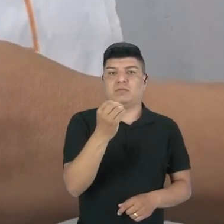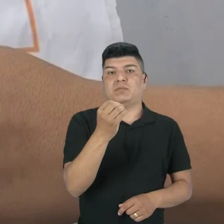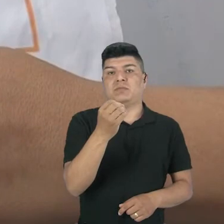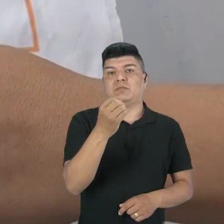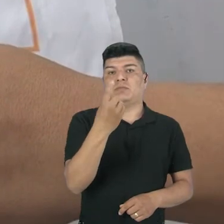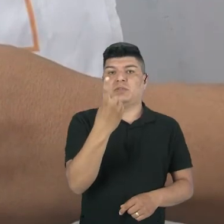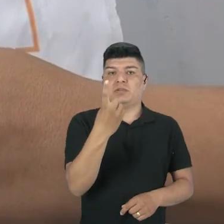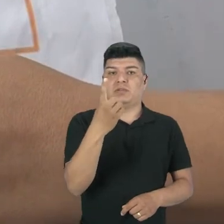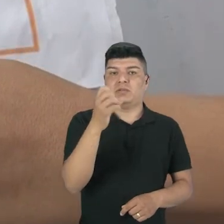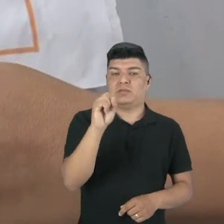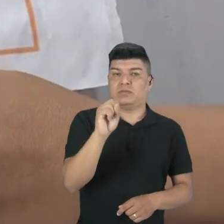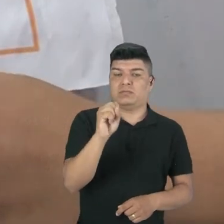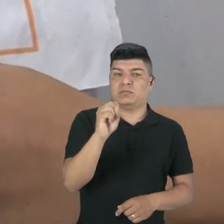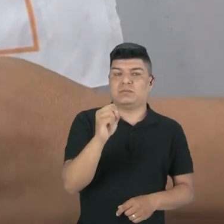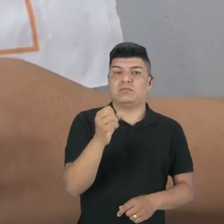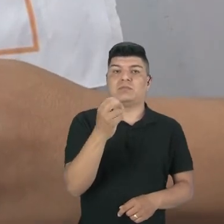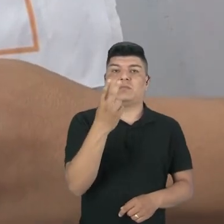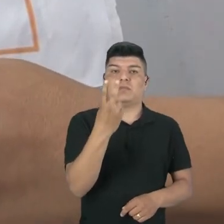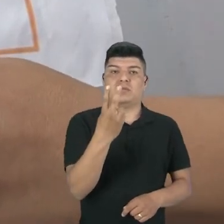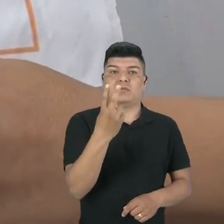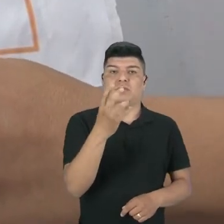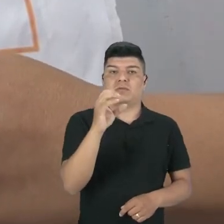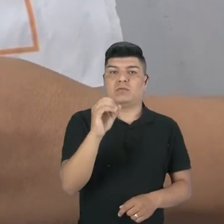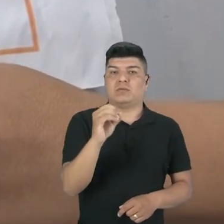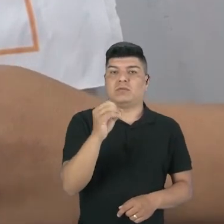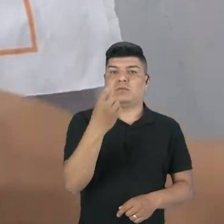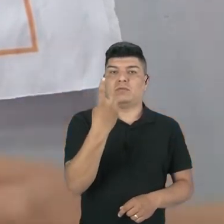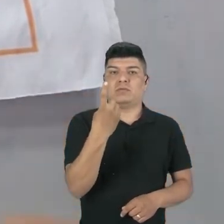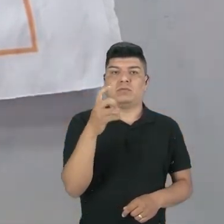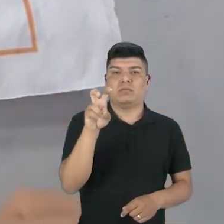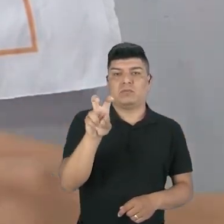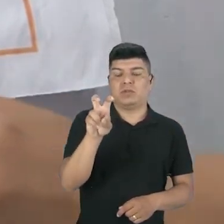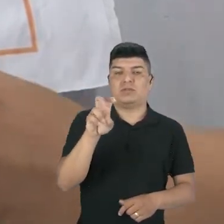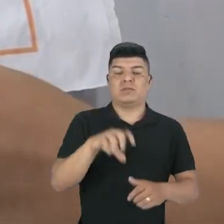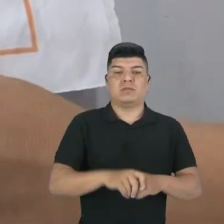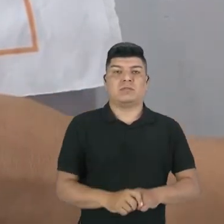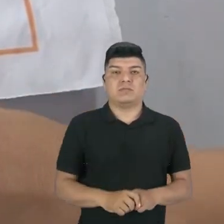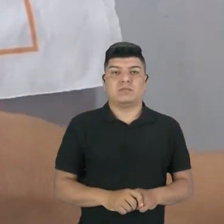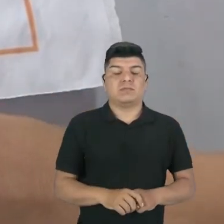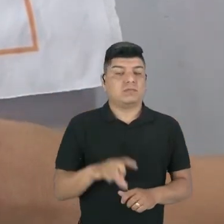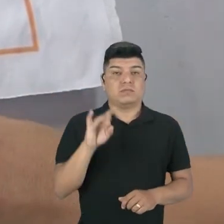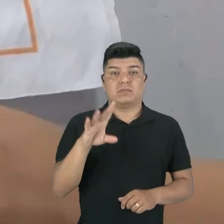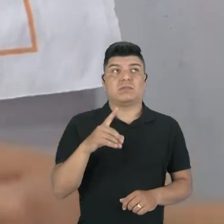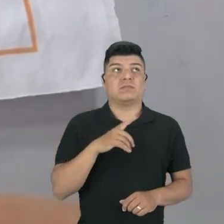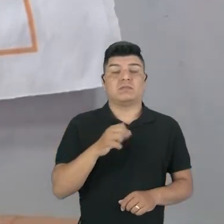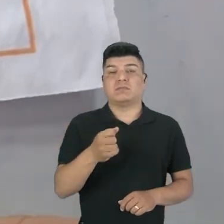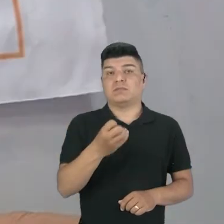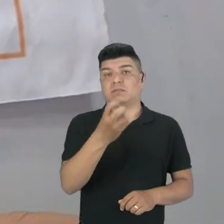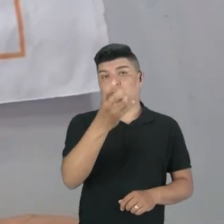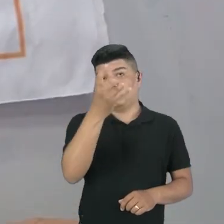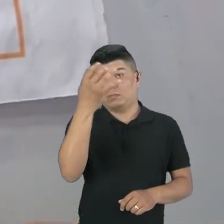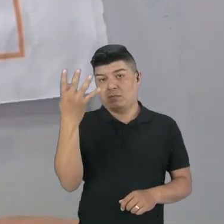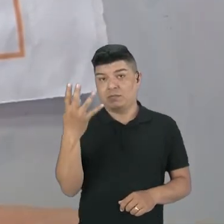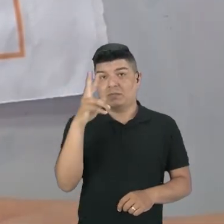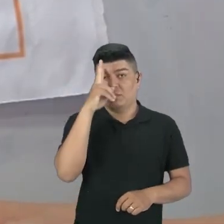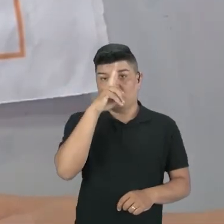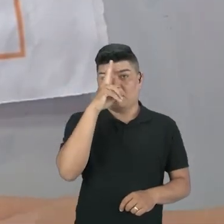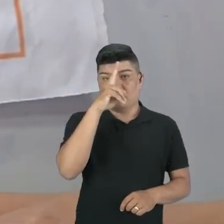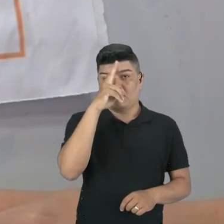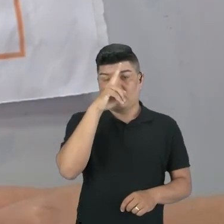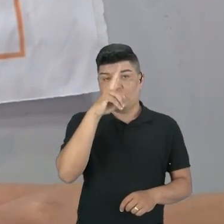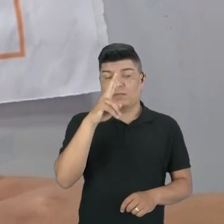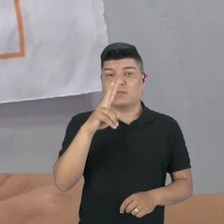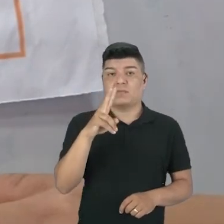2018, 2017, 2016, 2015, até aqui, ó, teve apenas essa quantitativa. Lembrando que esse gráfico,